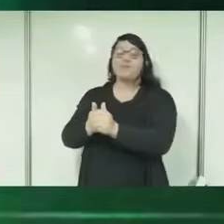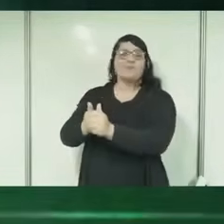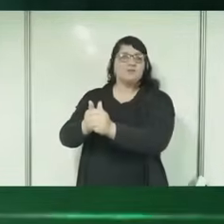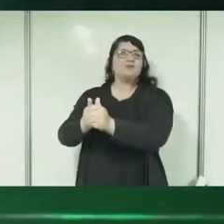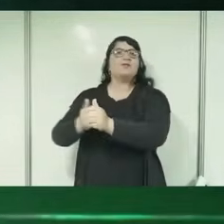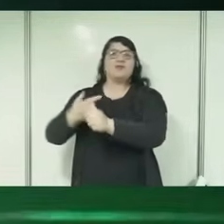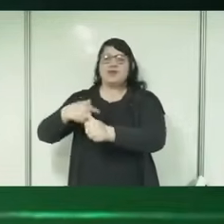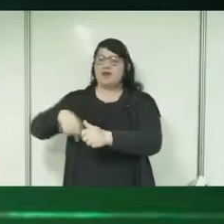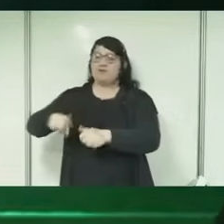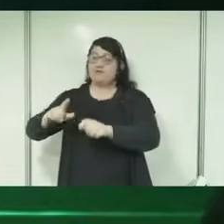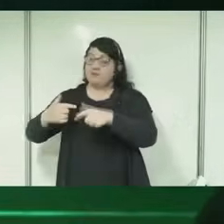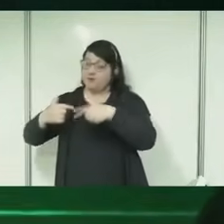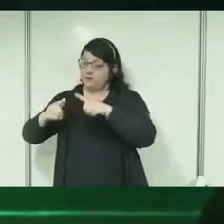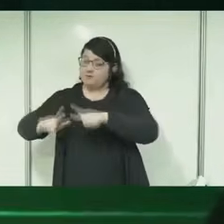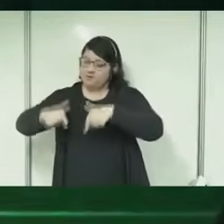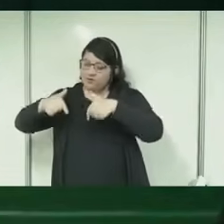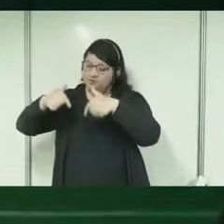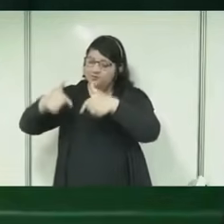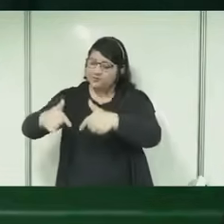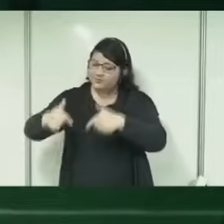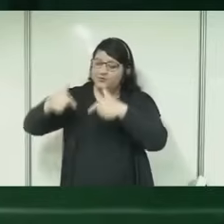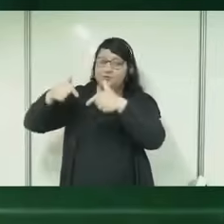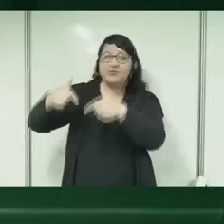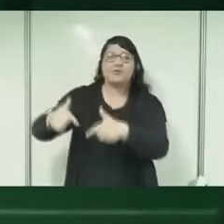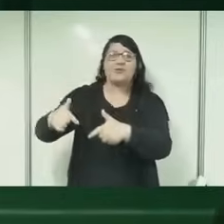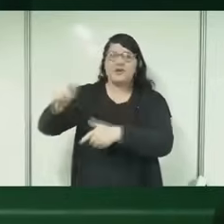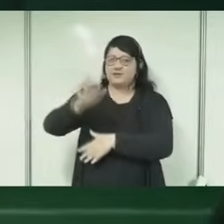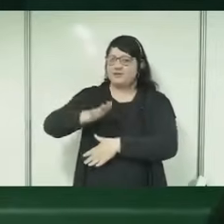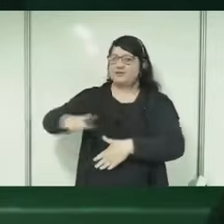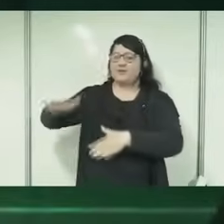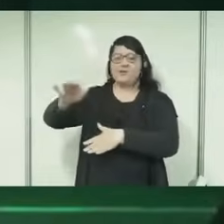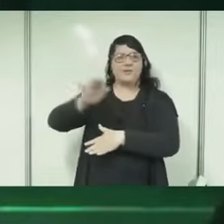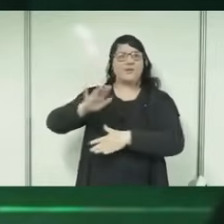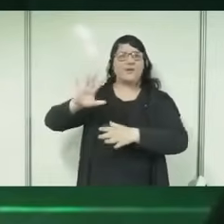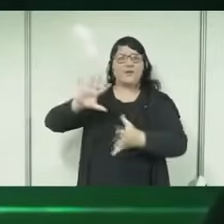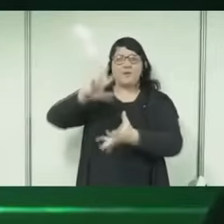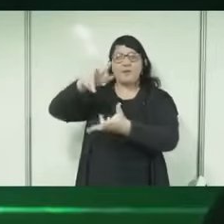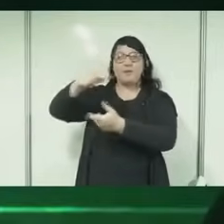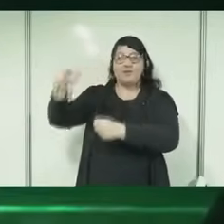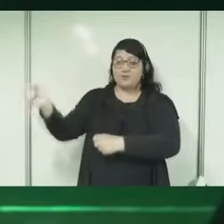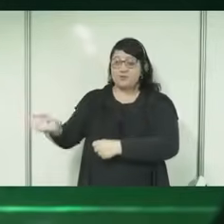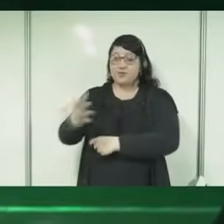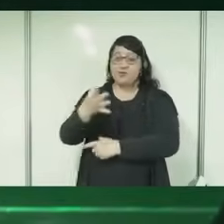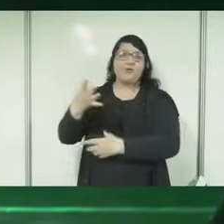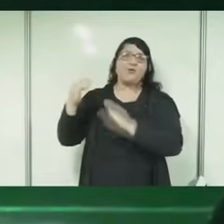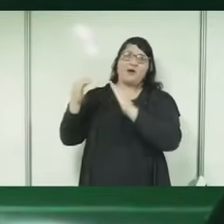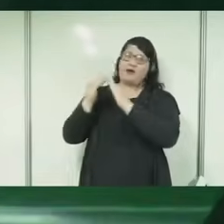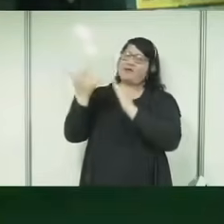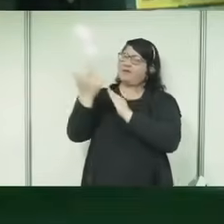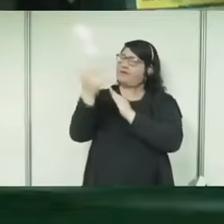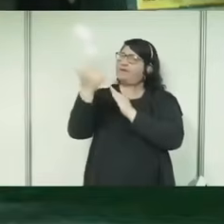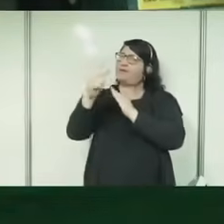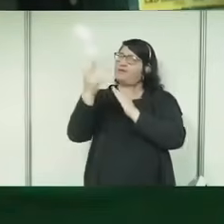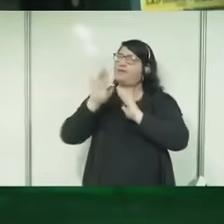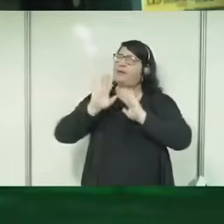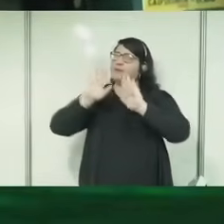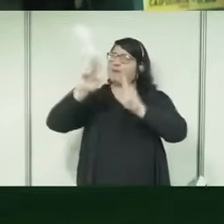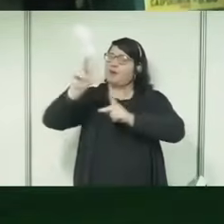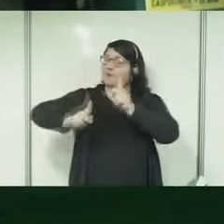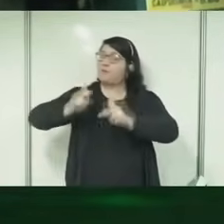não tenho lar, mas ganhei um povo. E fui lutar por um mundo novo, não tenho lar, mas ganhei um